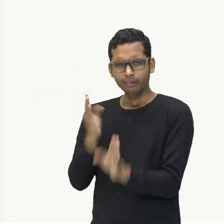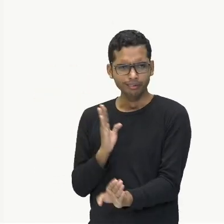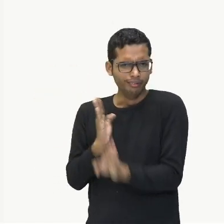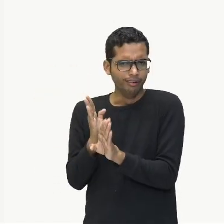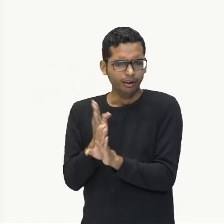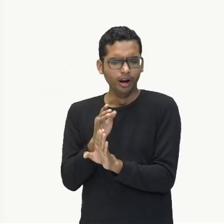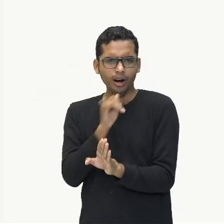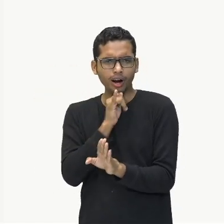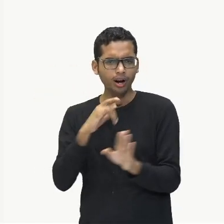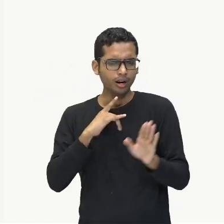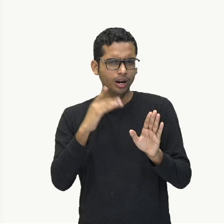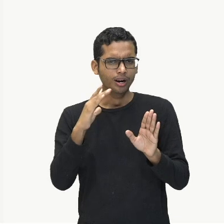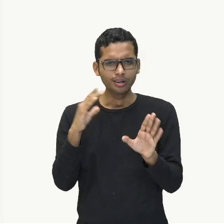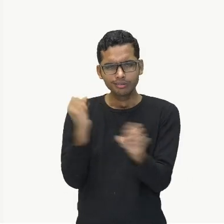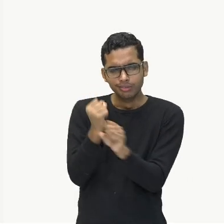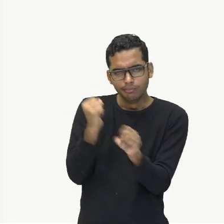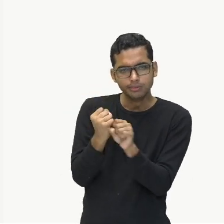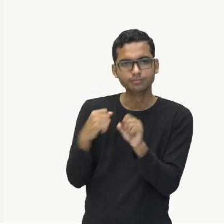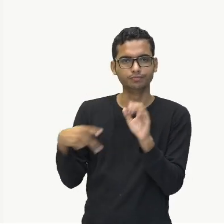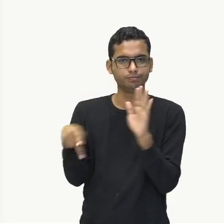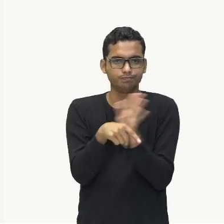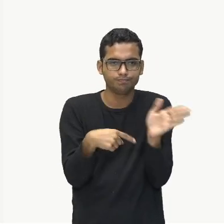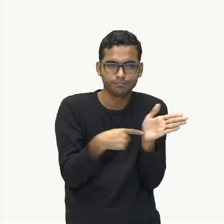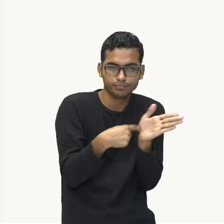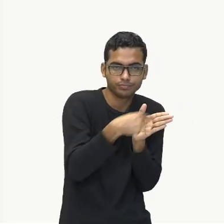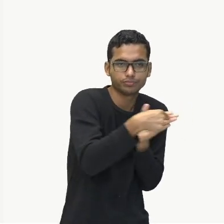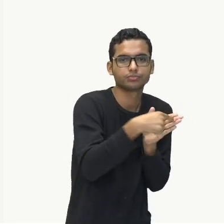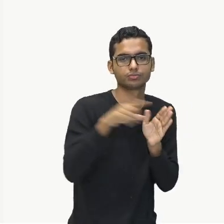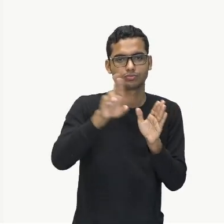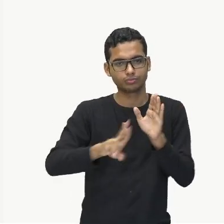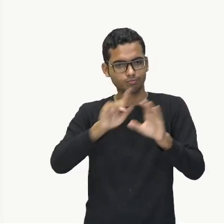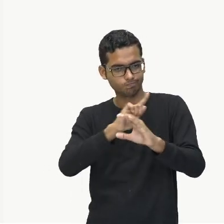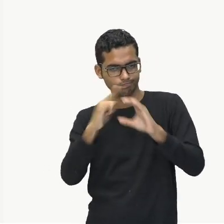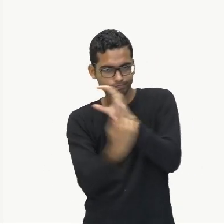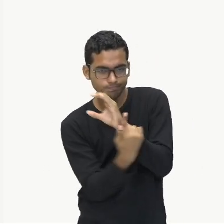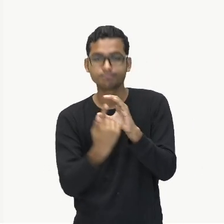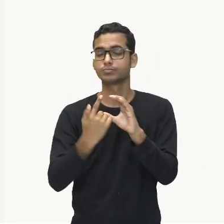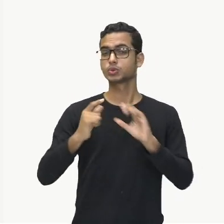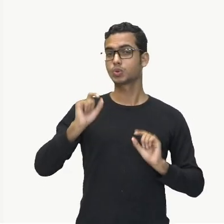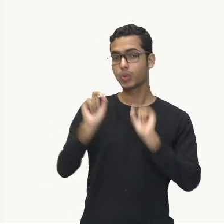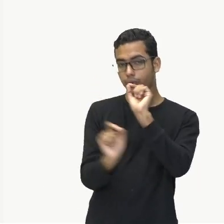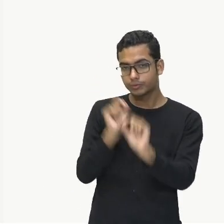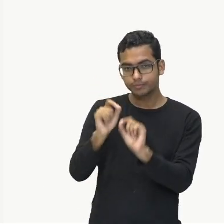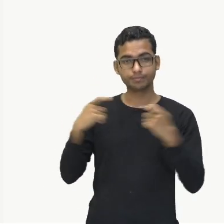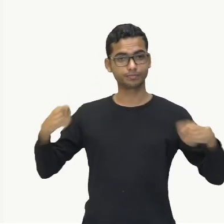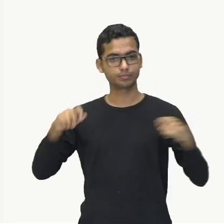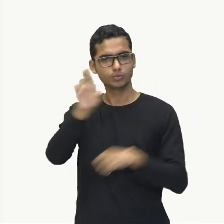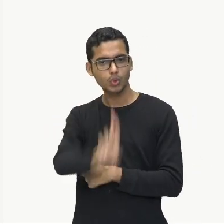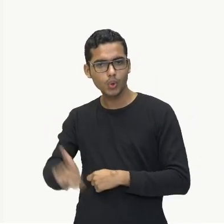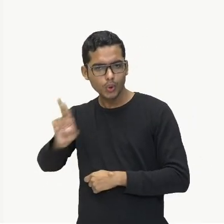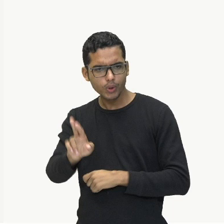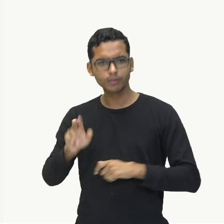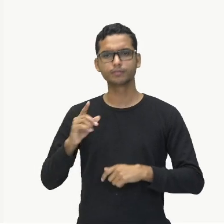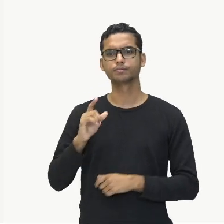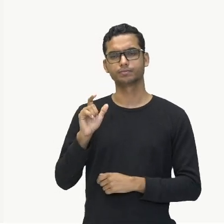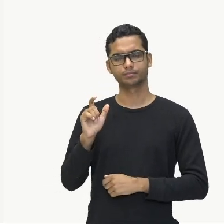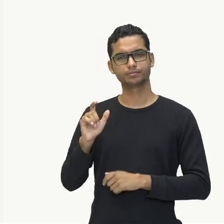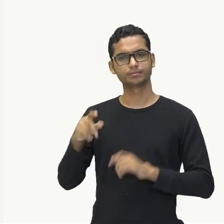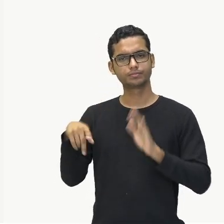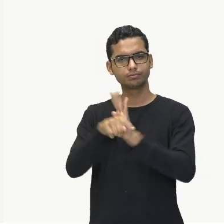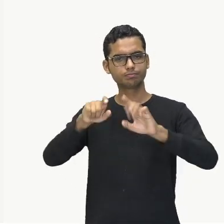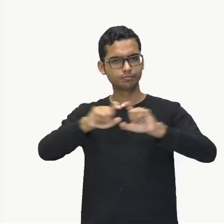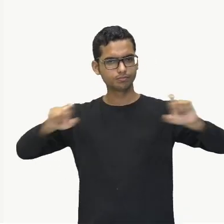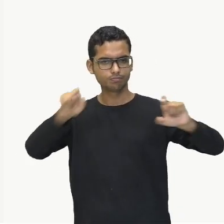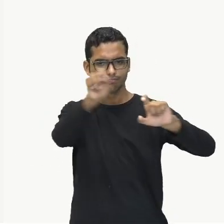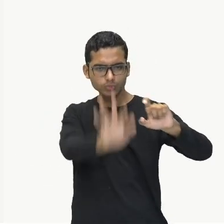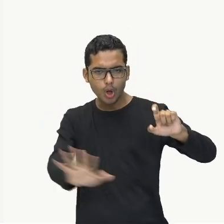Então, para a realização da interpolação de meios geométricos, precisamos utilizar a fórmula do termo geral da PG. Então,